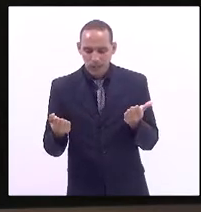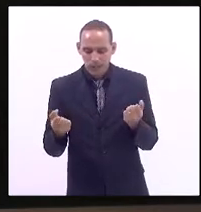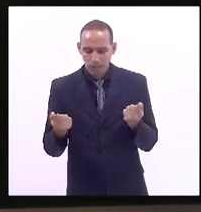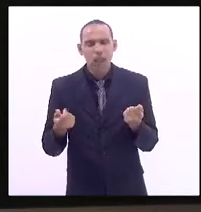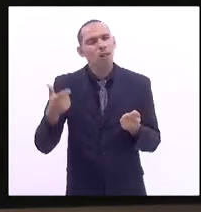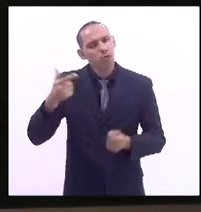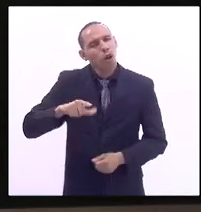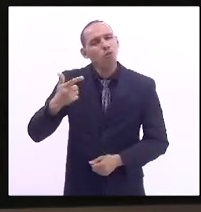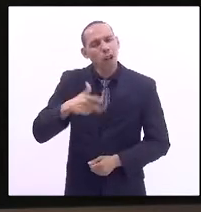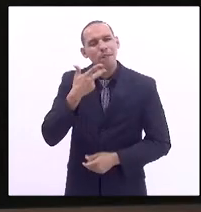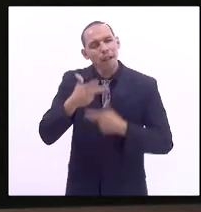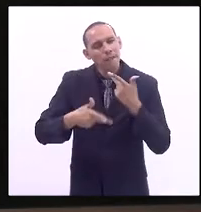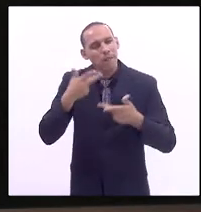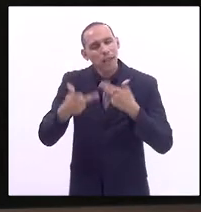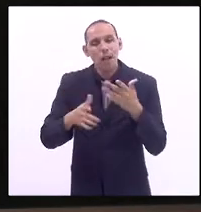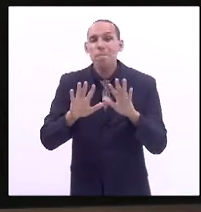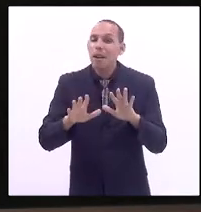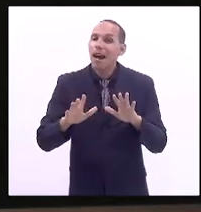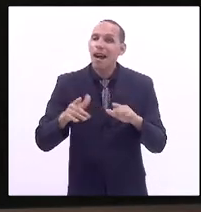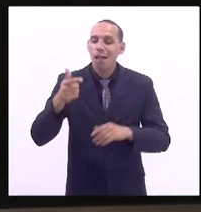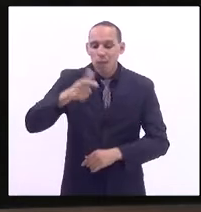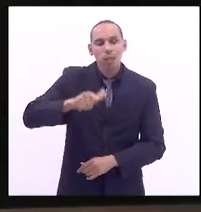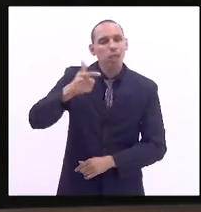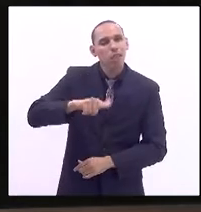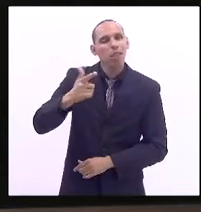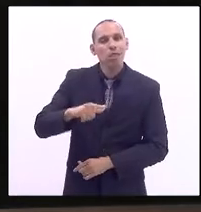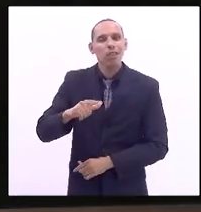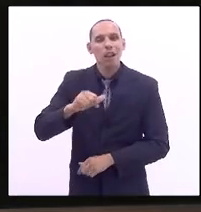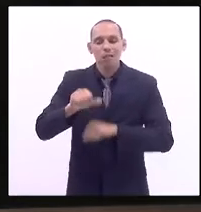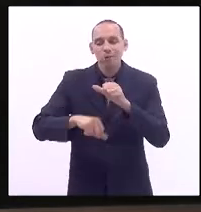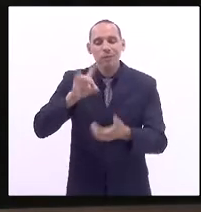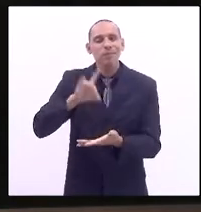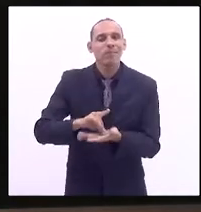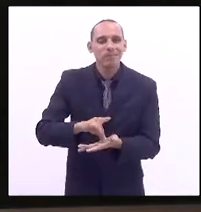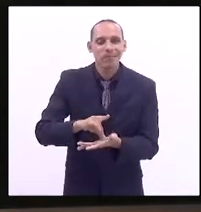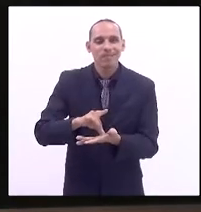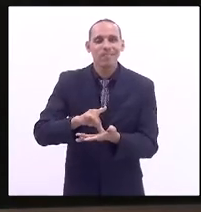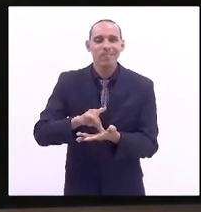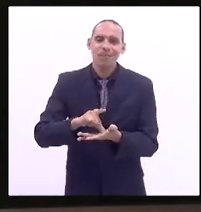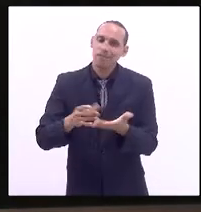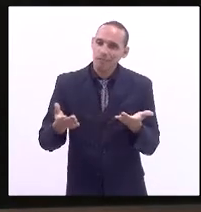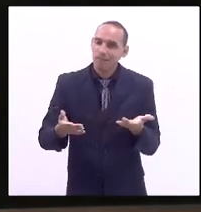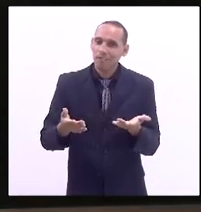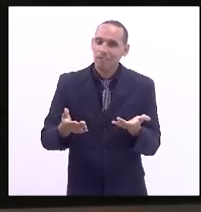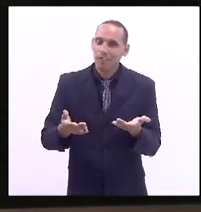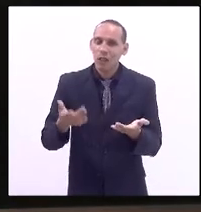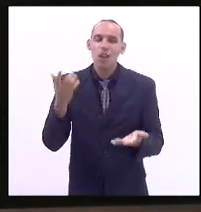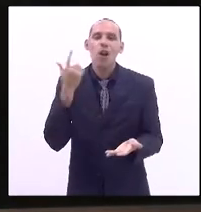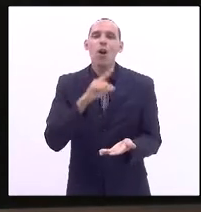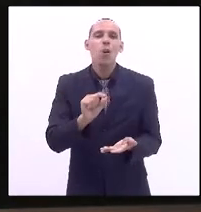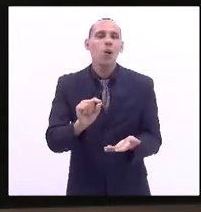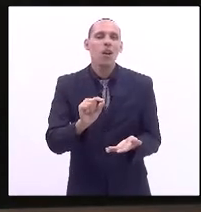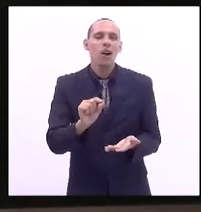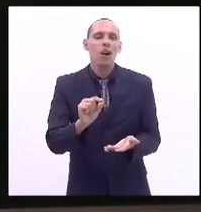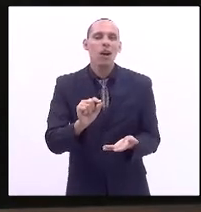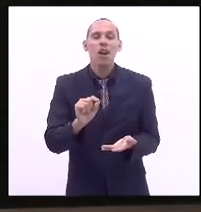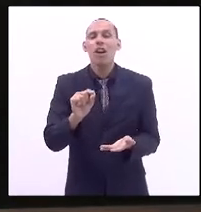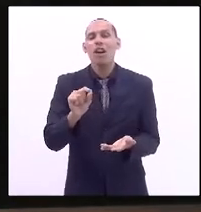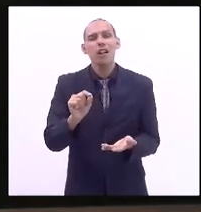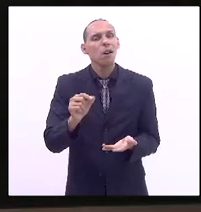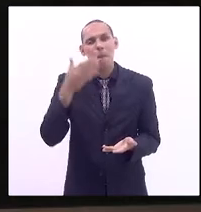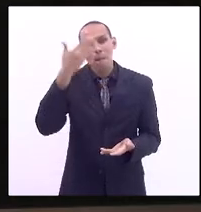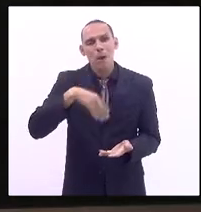recorrência mas eu aprendi que a recorrência gera o fato e o fato gerado é que é um absurdo